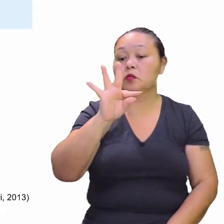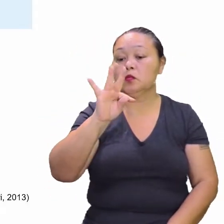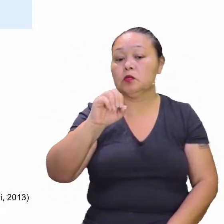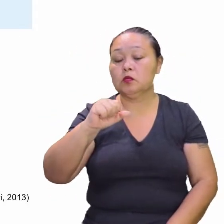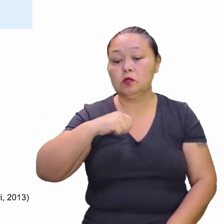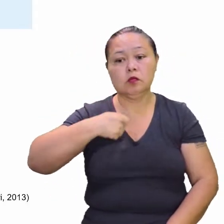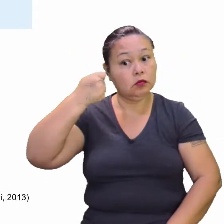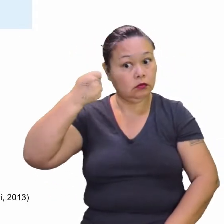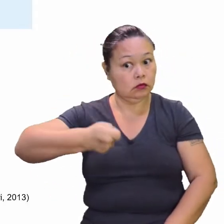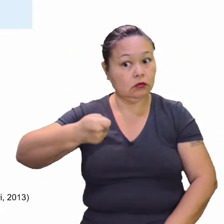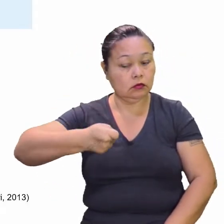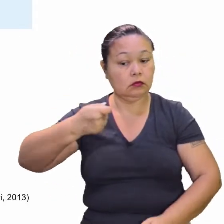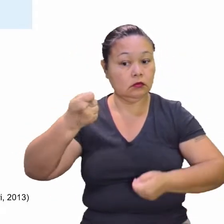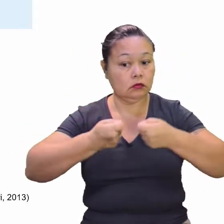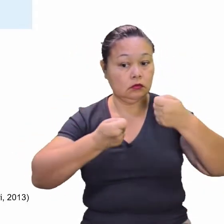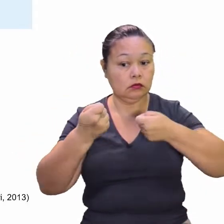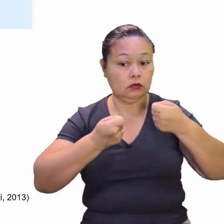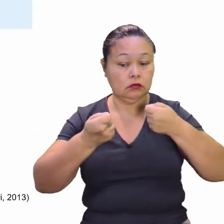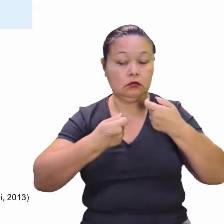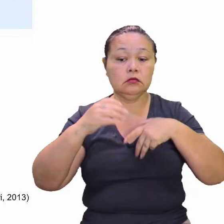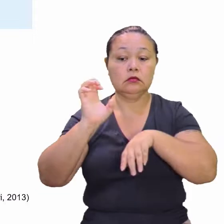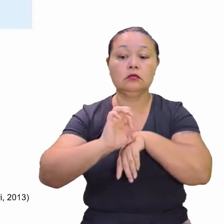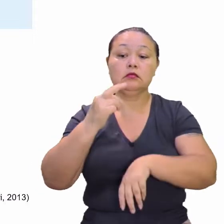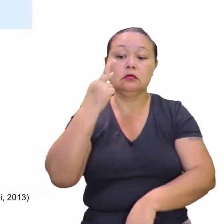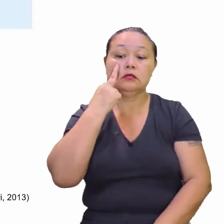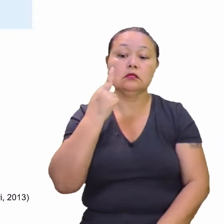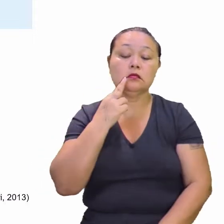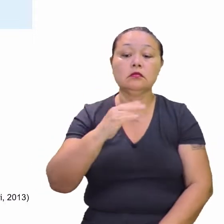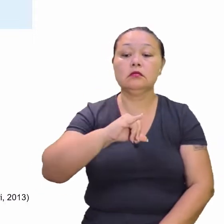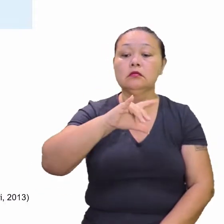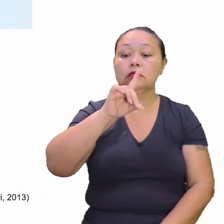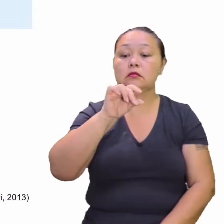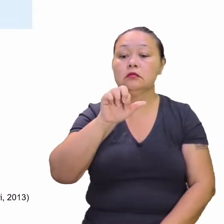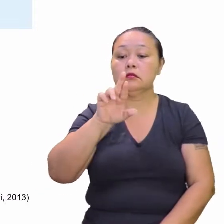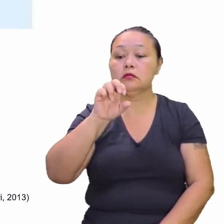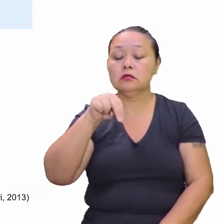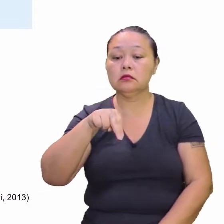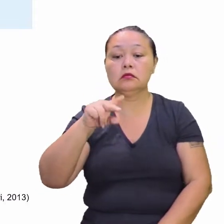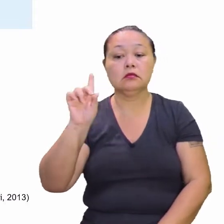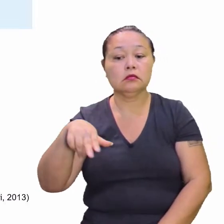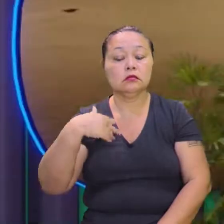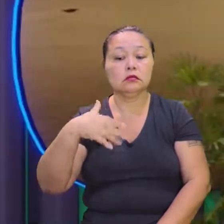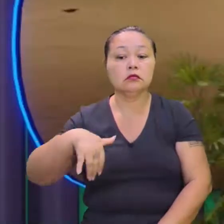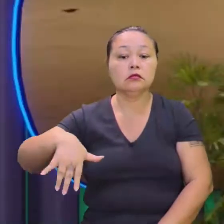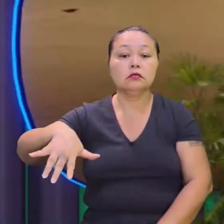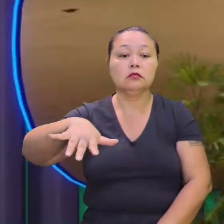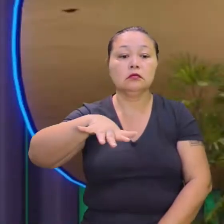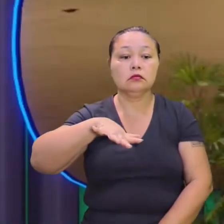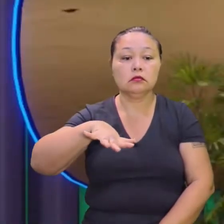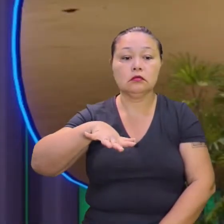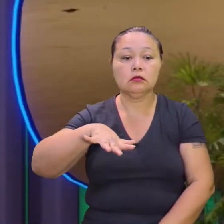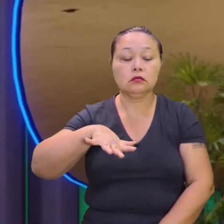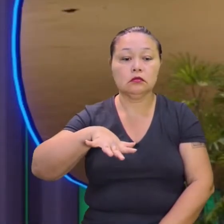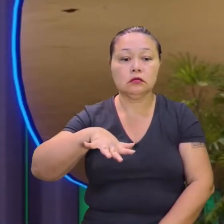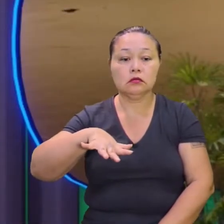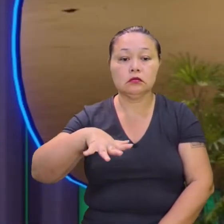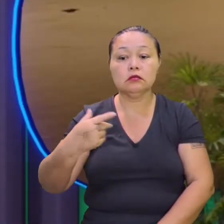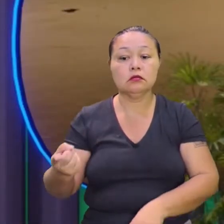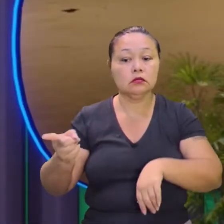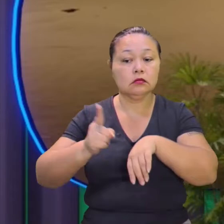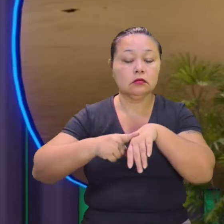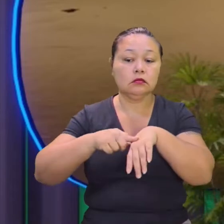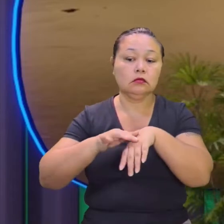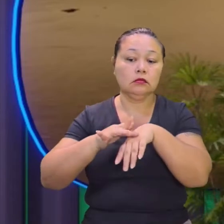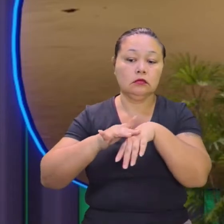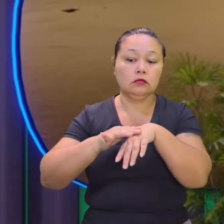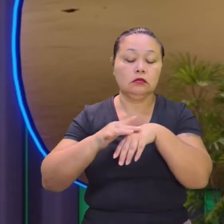Jorge? Quando a gente fala esse controle aqui em Rondônia, do IDARON e outras secretarias acerca dessa doença,